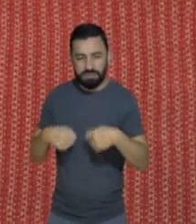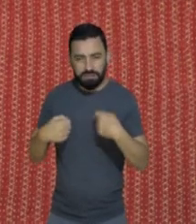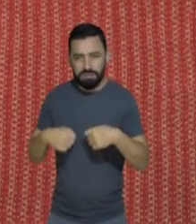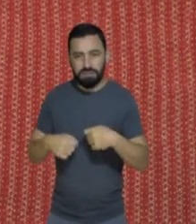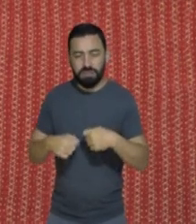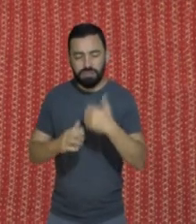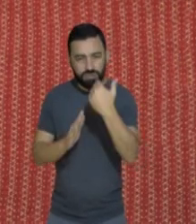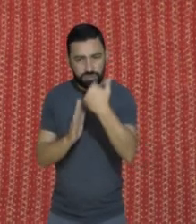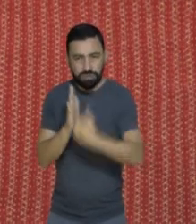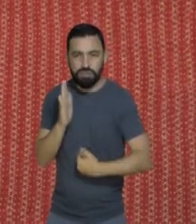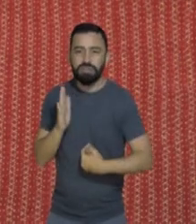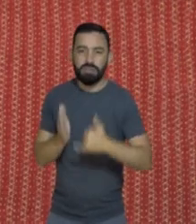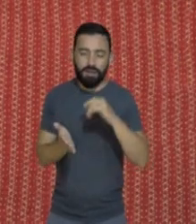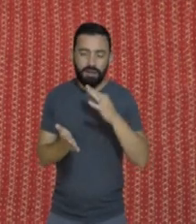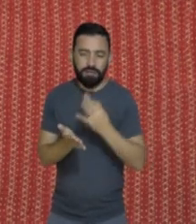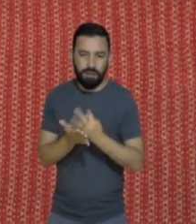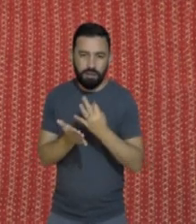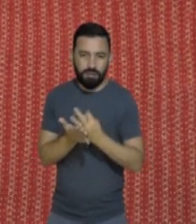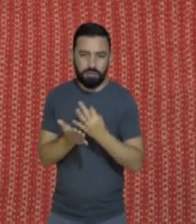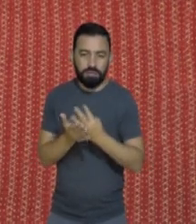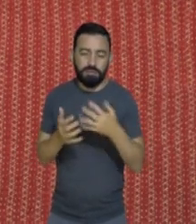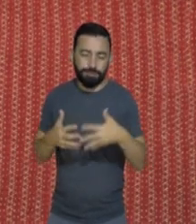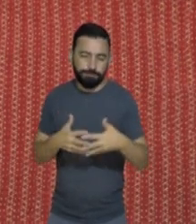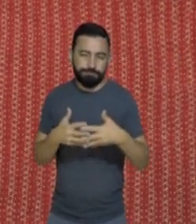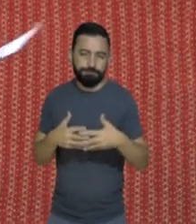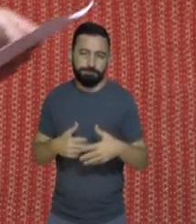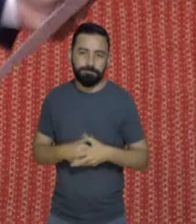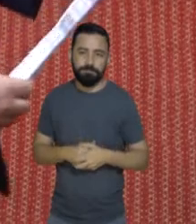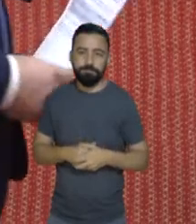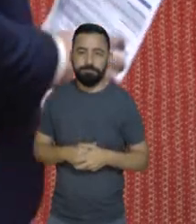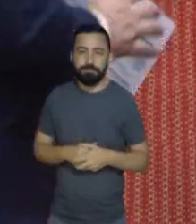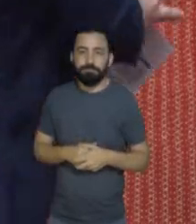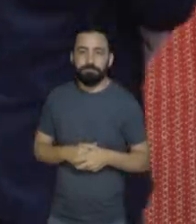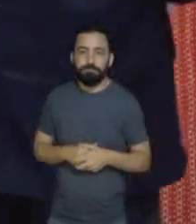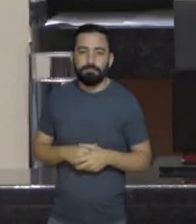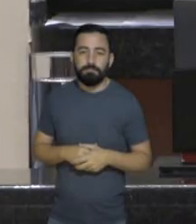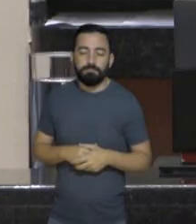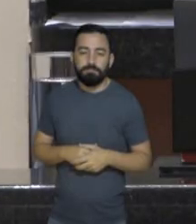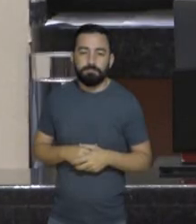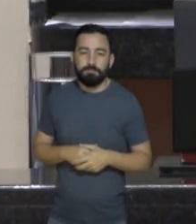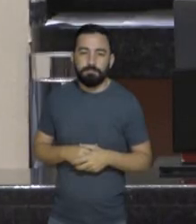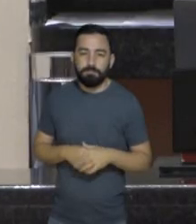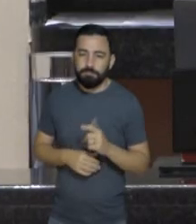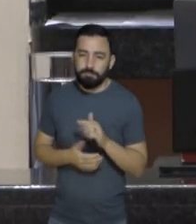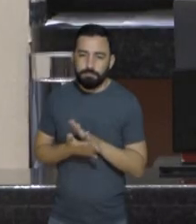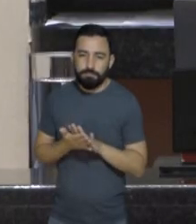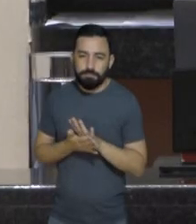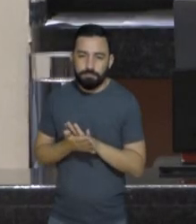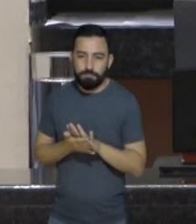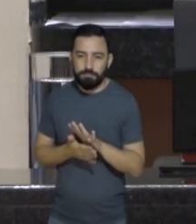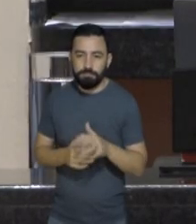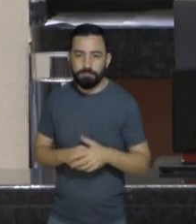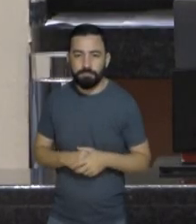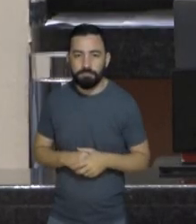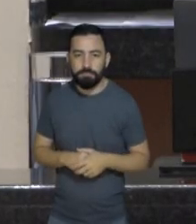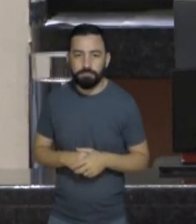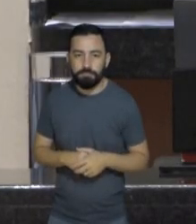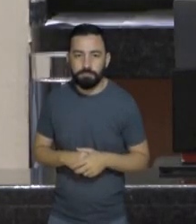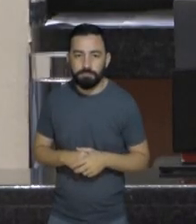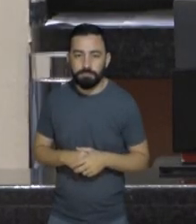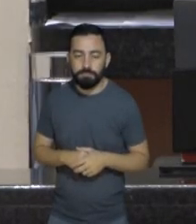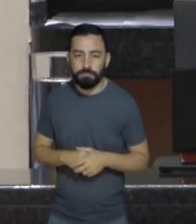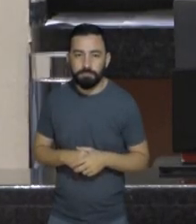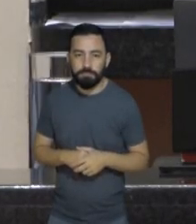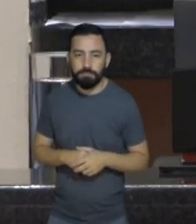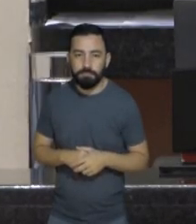taxa desses caminhões e veículos. Obrigado, senhor presidente. Não havendo mais quem queira discutir a matéria,